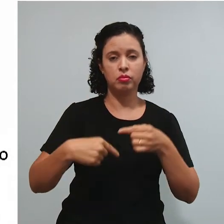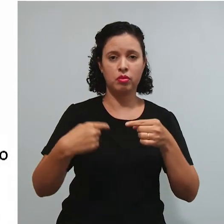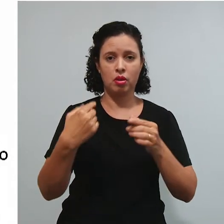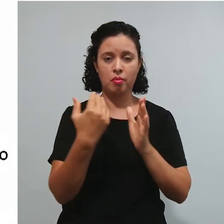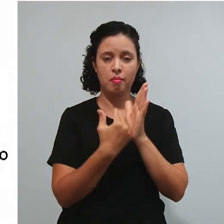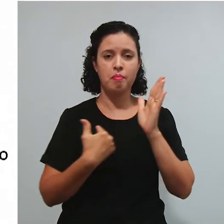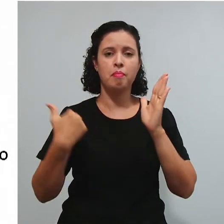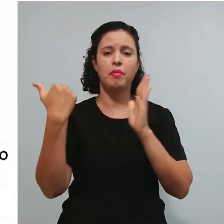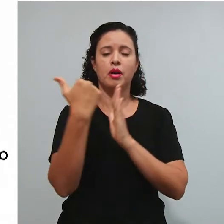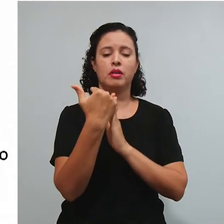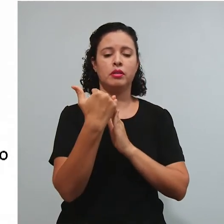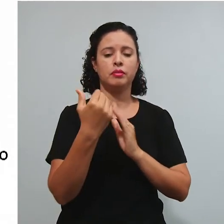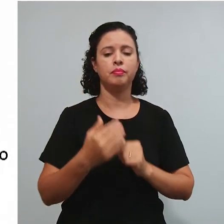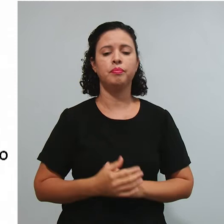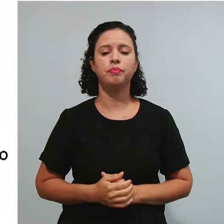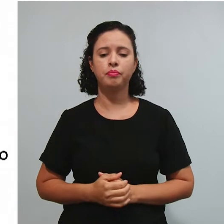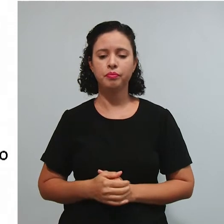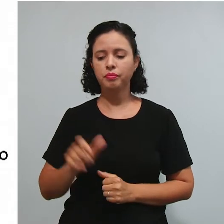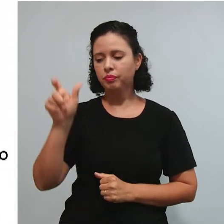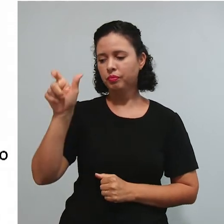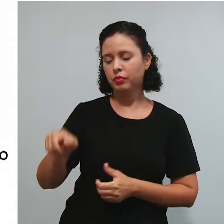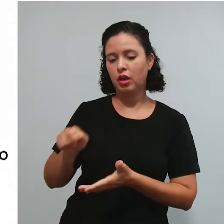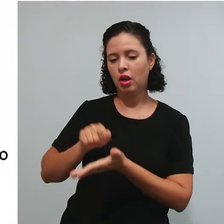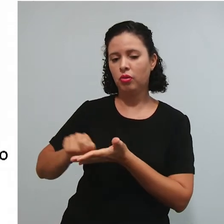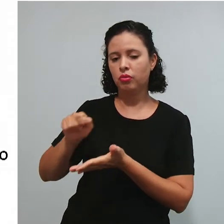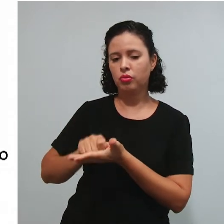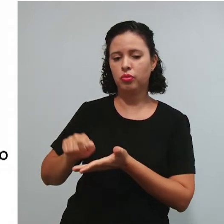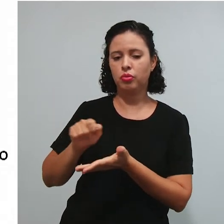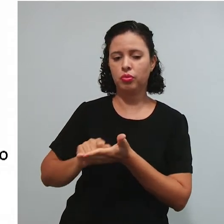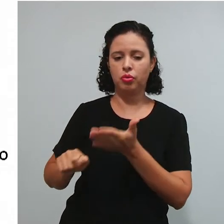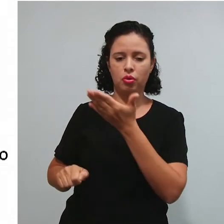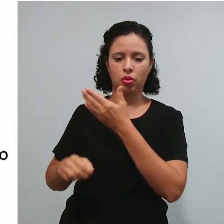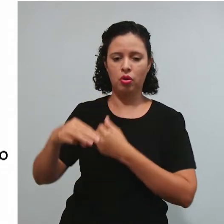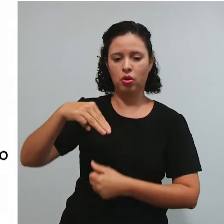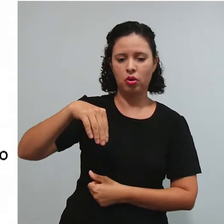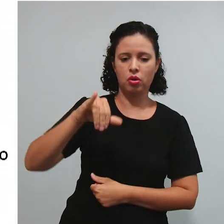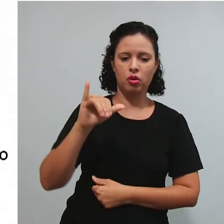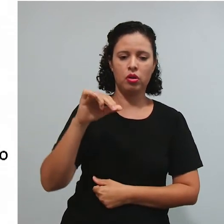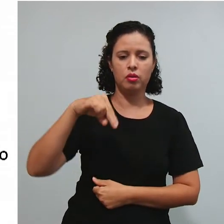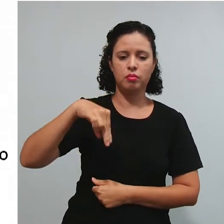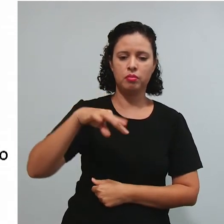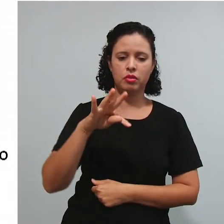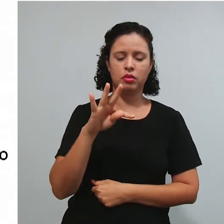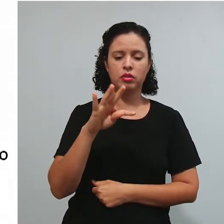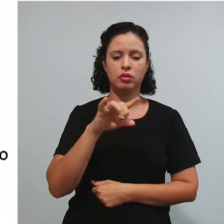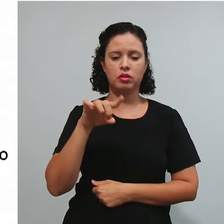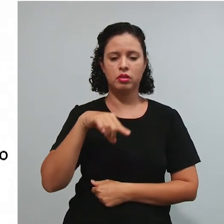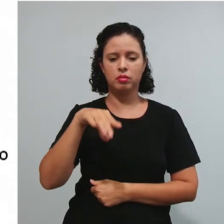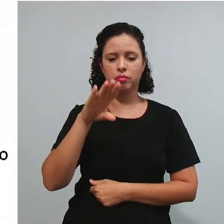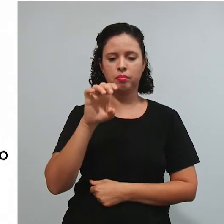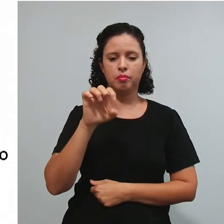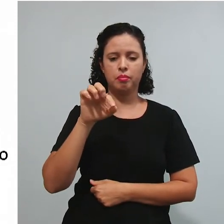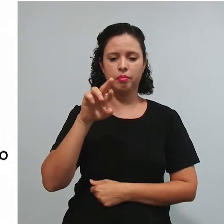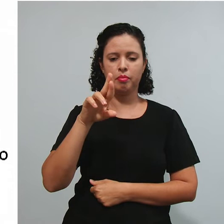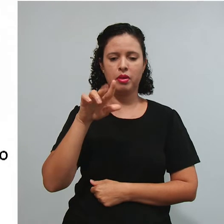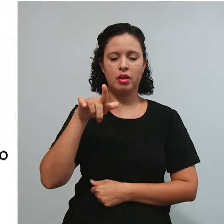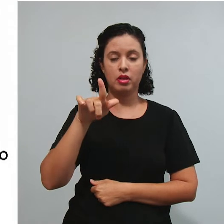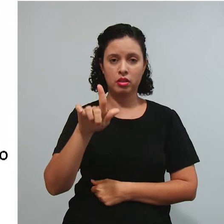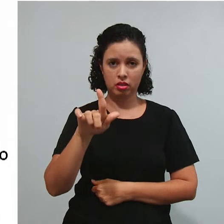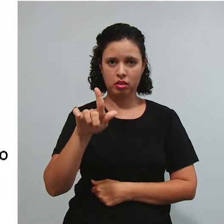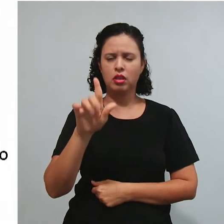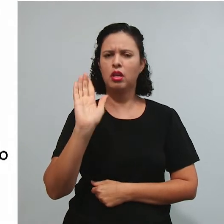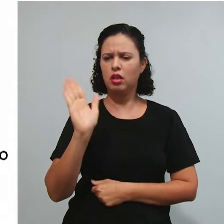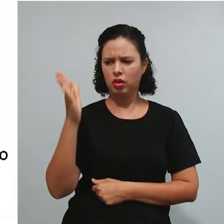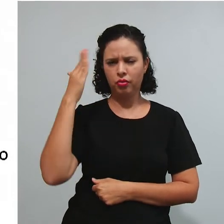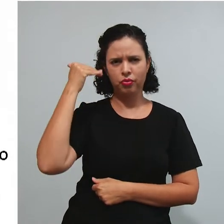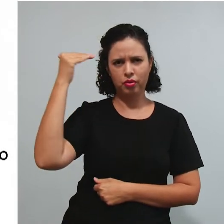pouquinho. Mintzenberg é um autor muito conhecido nessa questão da organização,